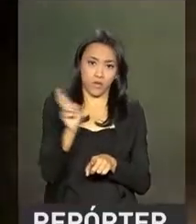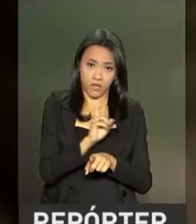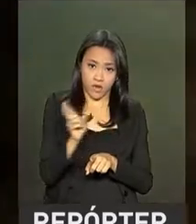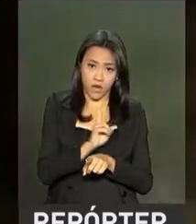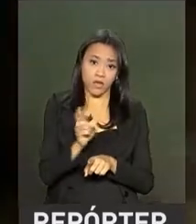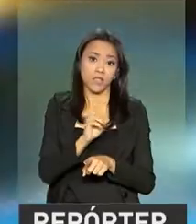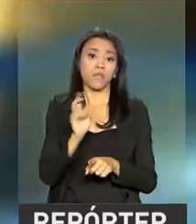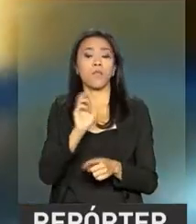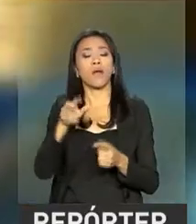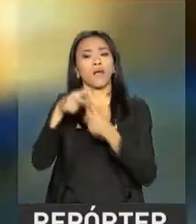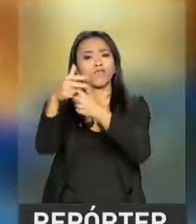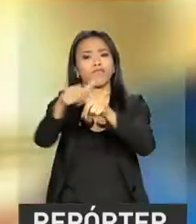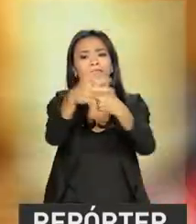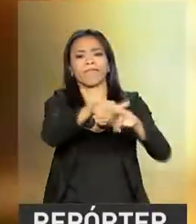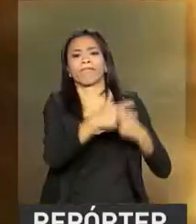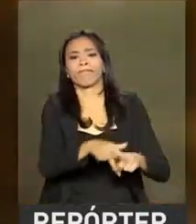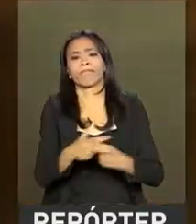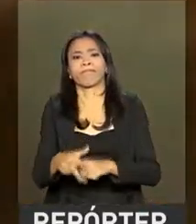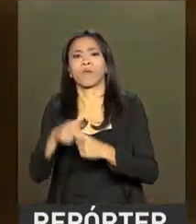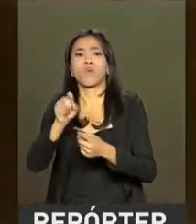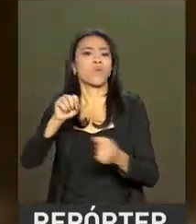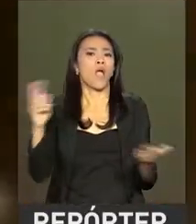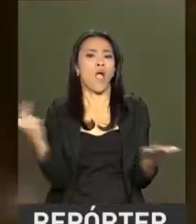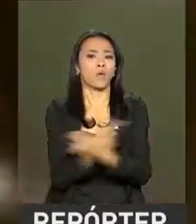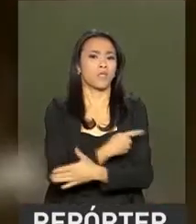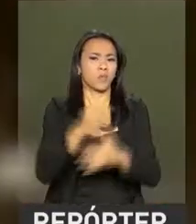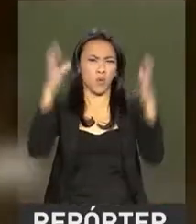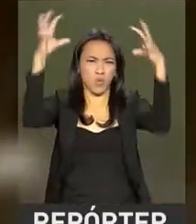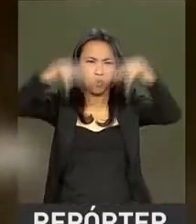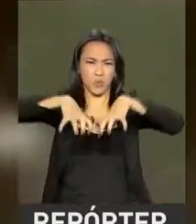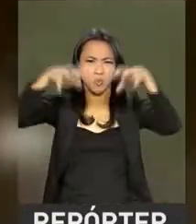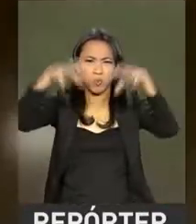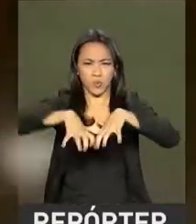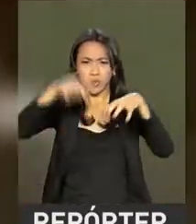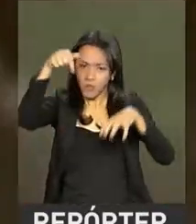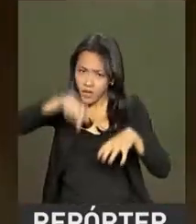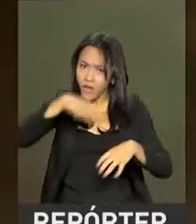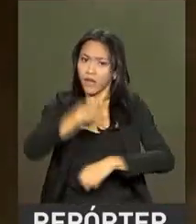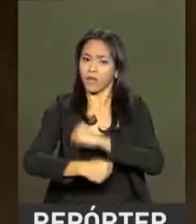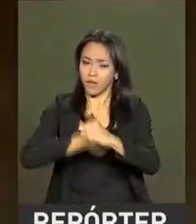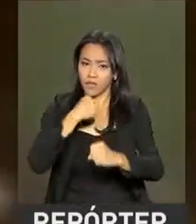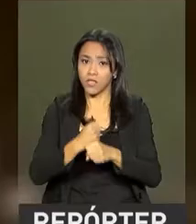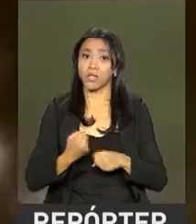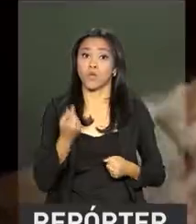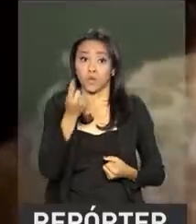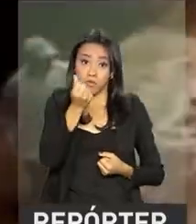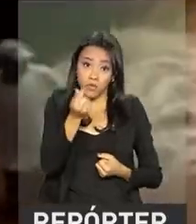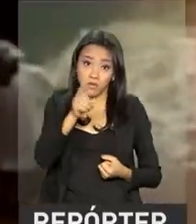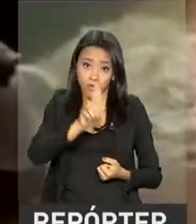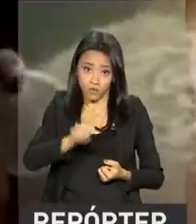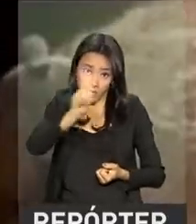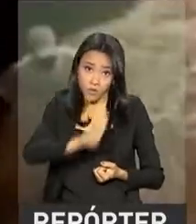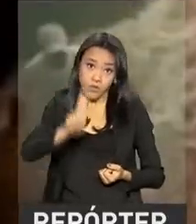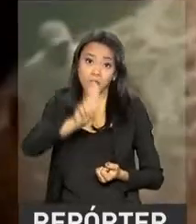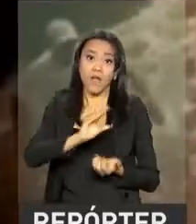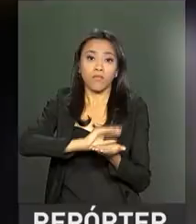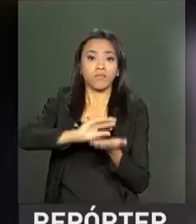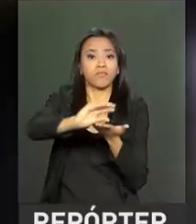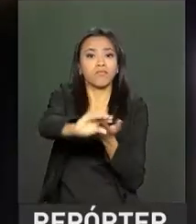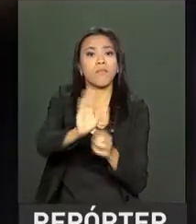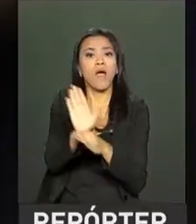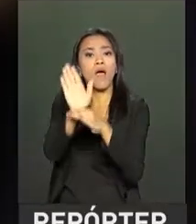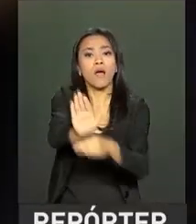consertar os estragos causados pelas chuvas que atingiram a cidade neste ano os recursos serão usados em benefício das famílias